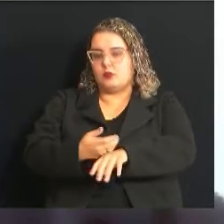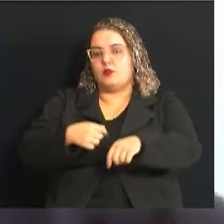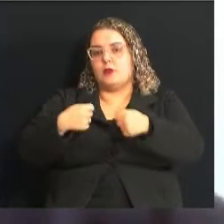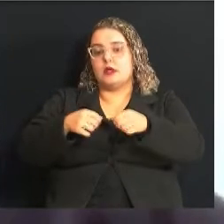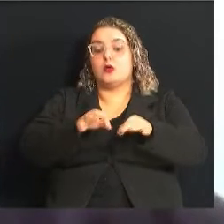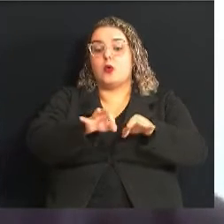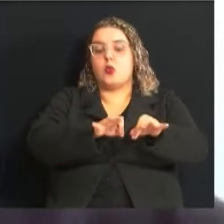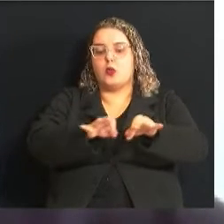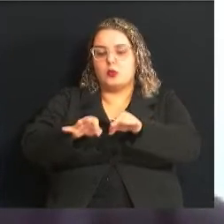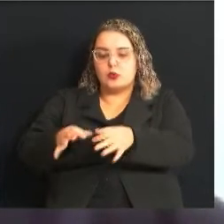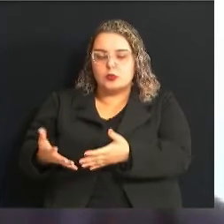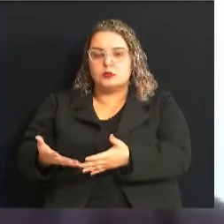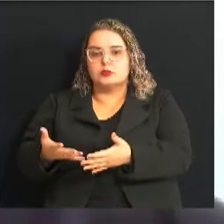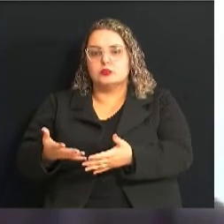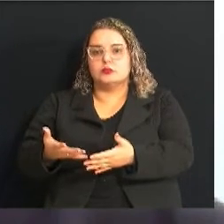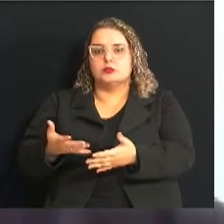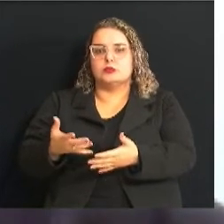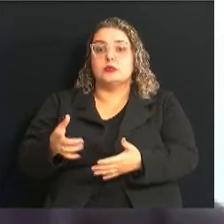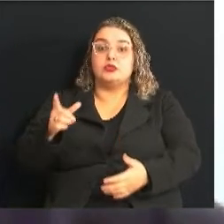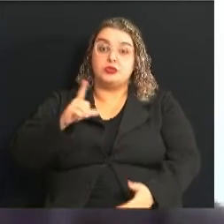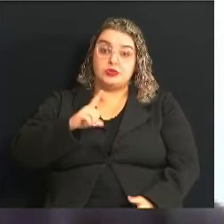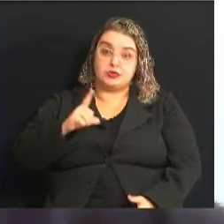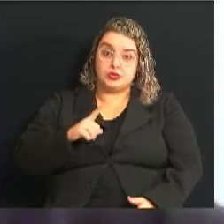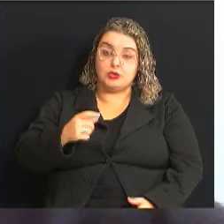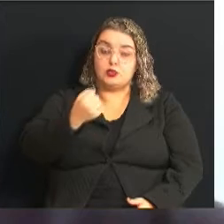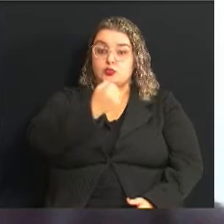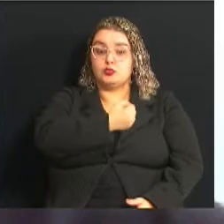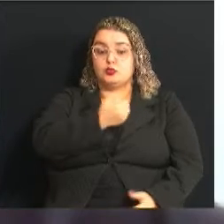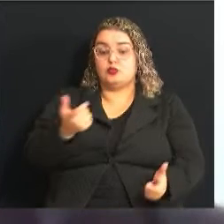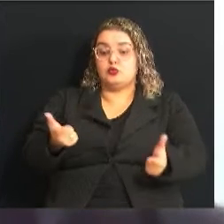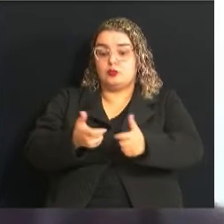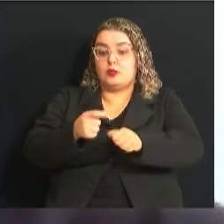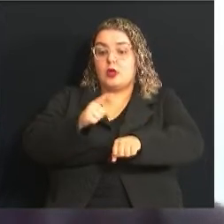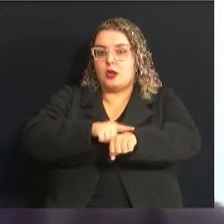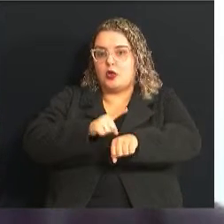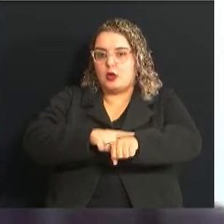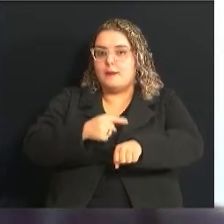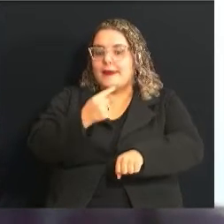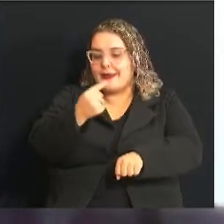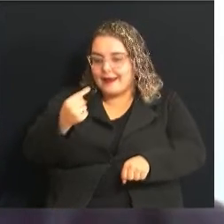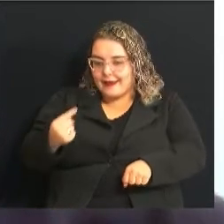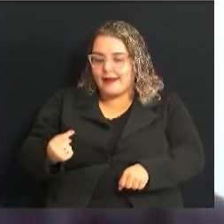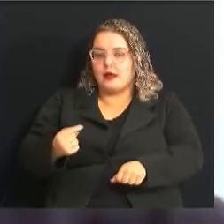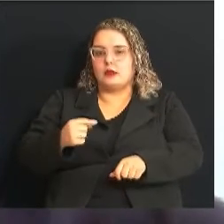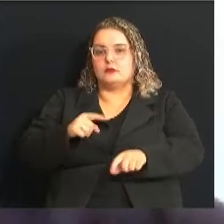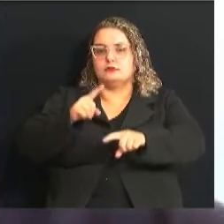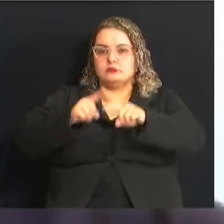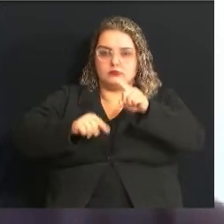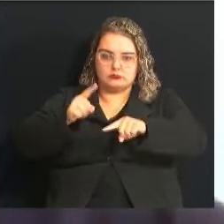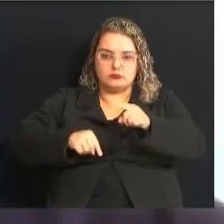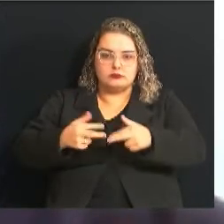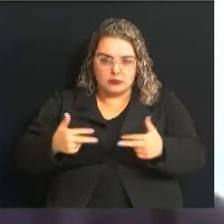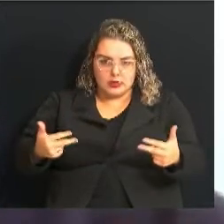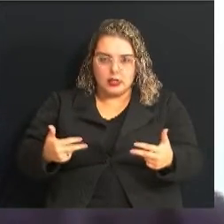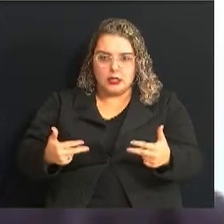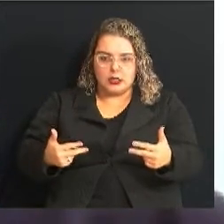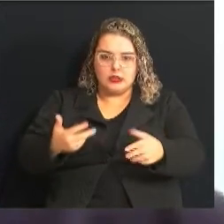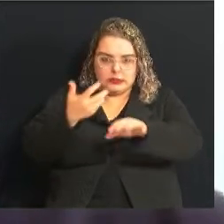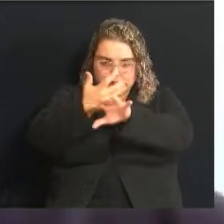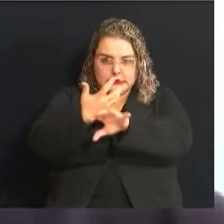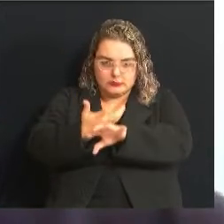cronograma que, além dele ter um número mínimo de horas para cada uma das matérias, que ele consiga dedicar um tempinho